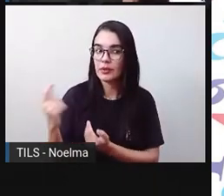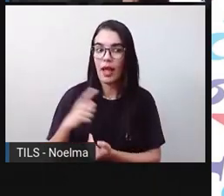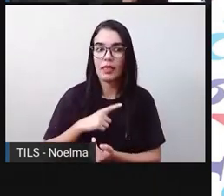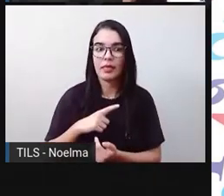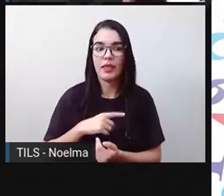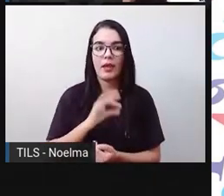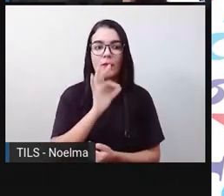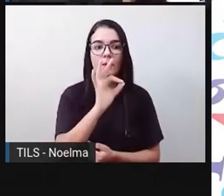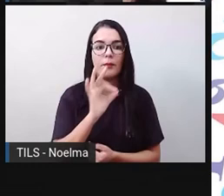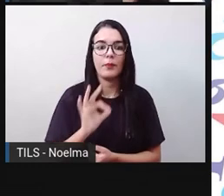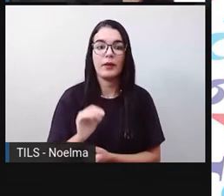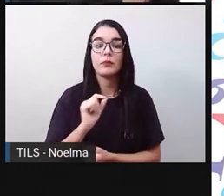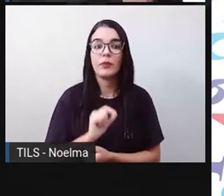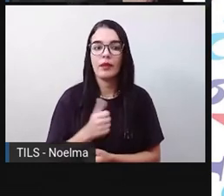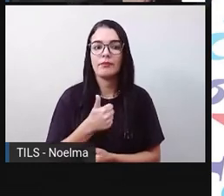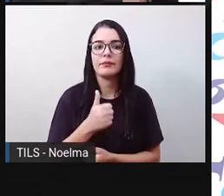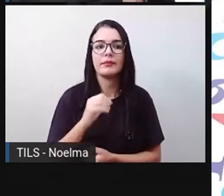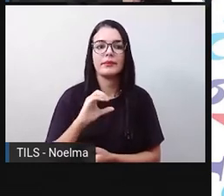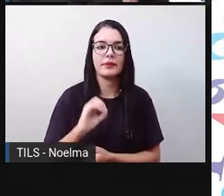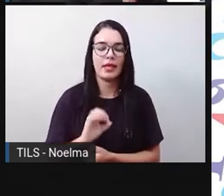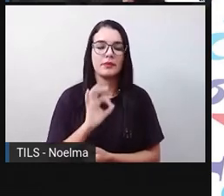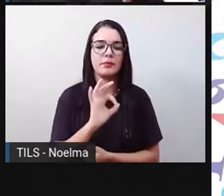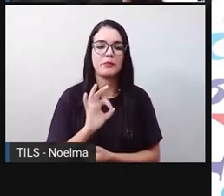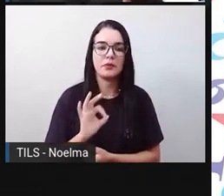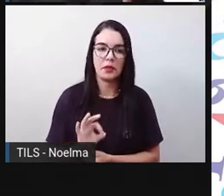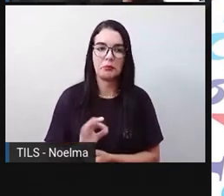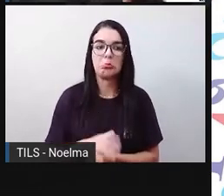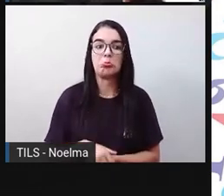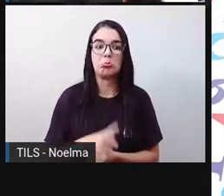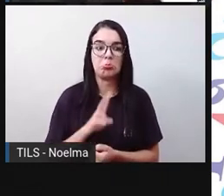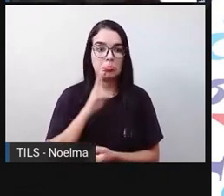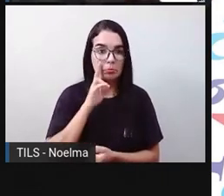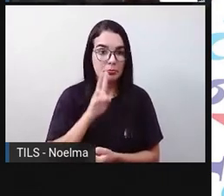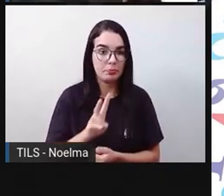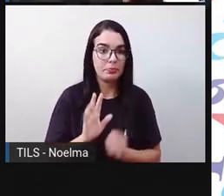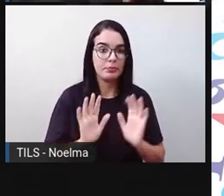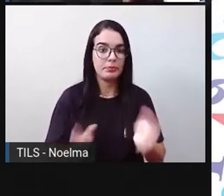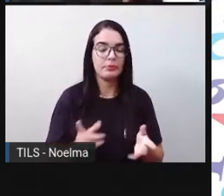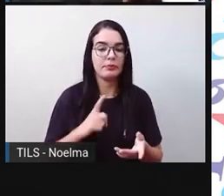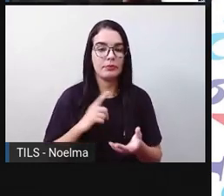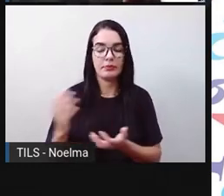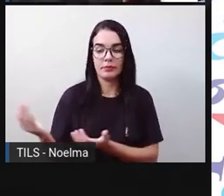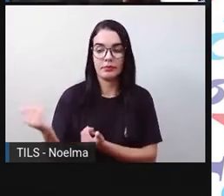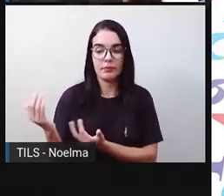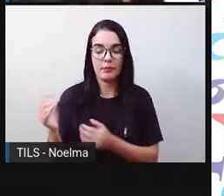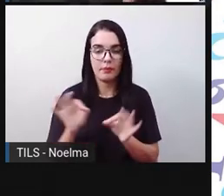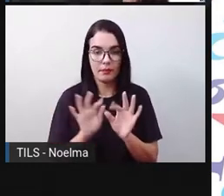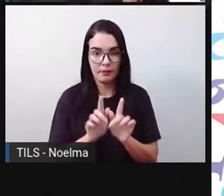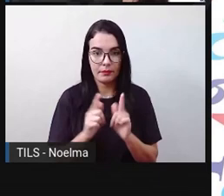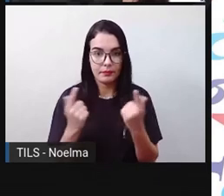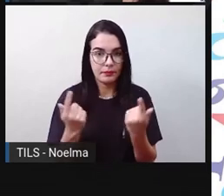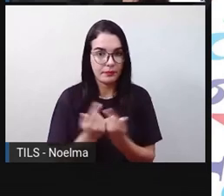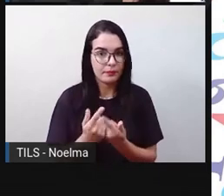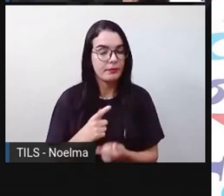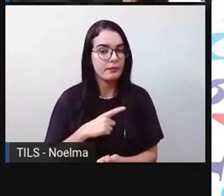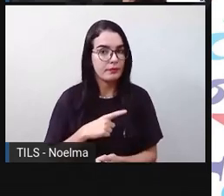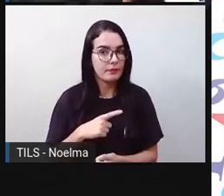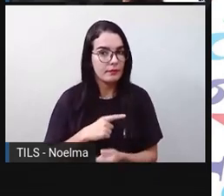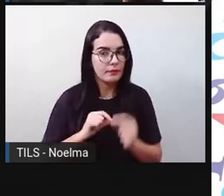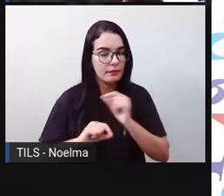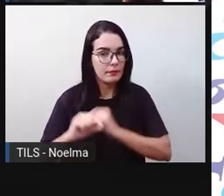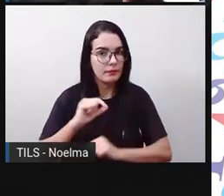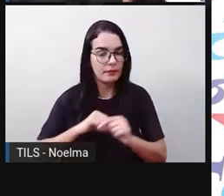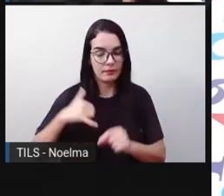a 10%. Então, a gente já percebe que o grupo de adolescentes tem aí a fase, né, corresponde